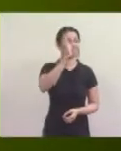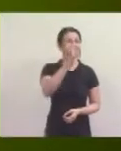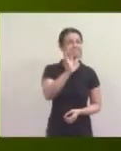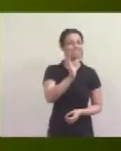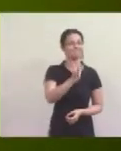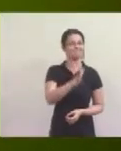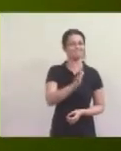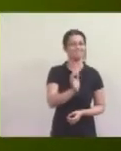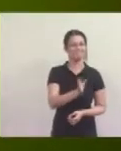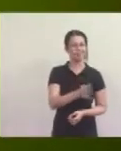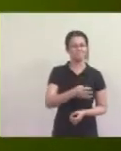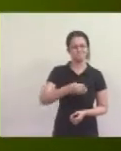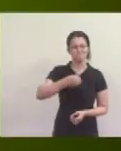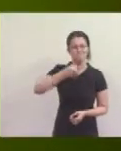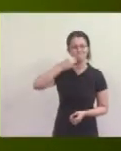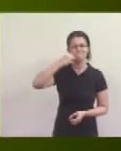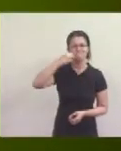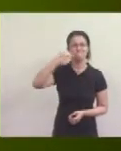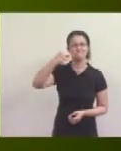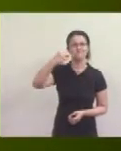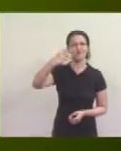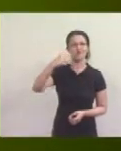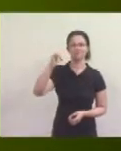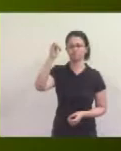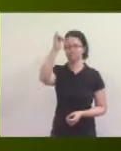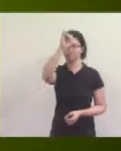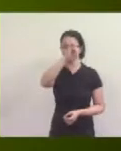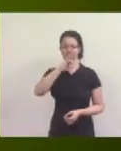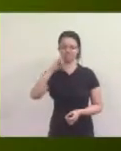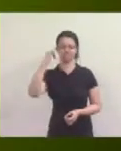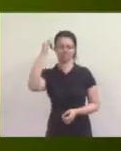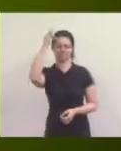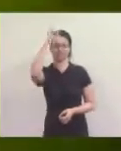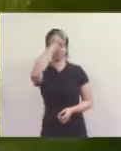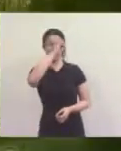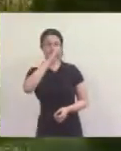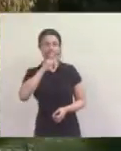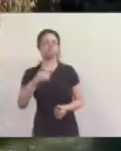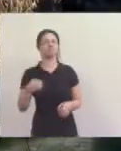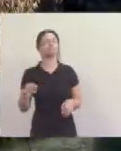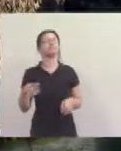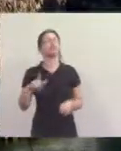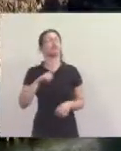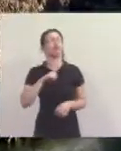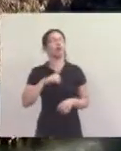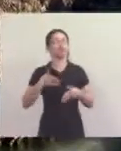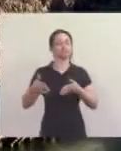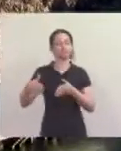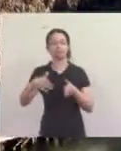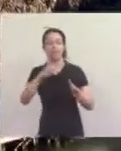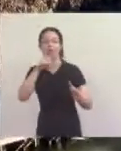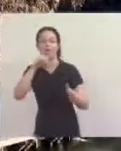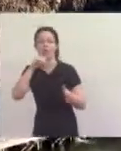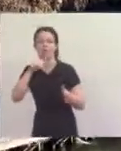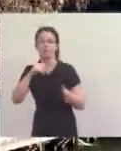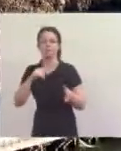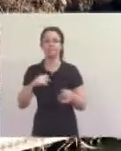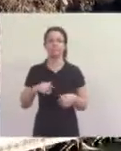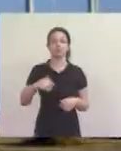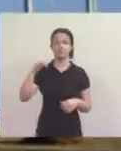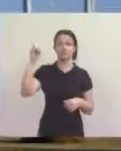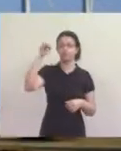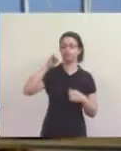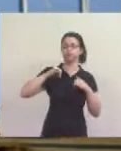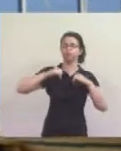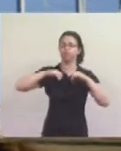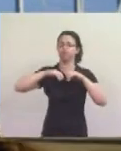O Brasil é privilegiado em recursos para gerar energia. Temos rios e hidrelétricas, temos vento e área para